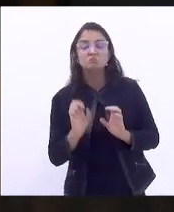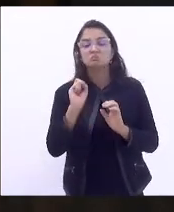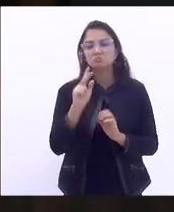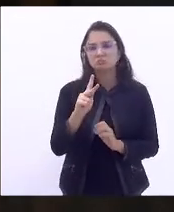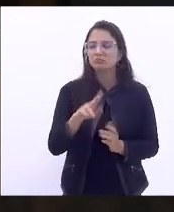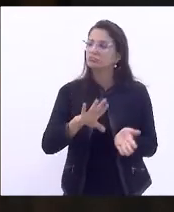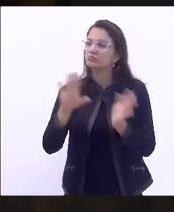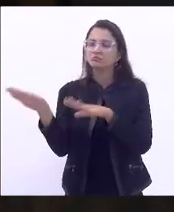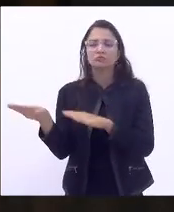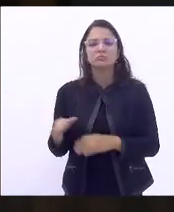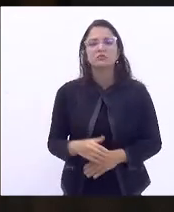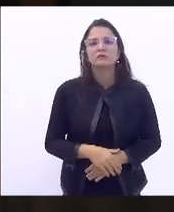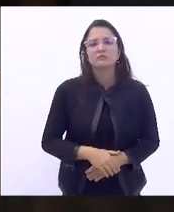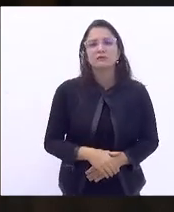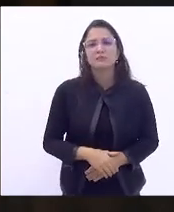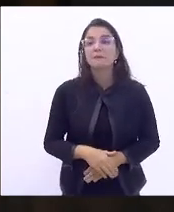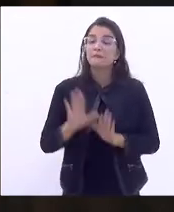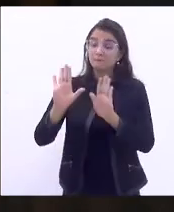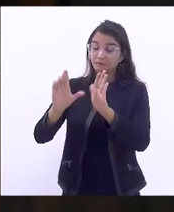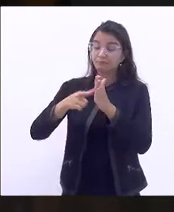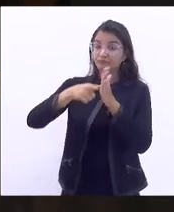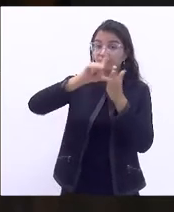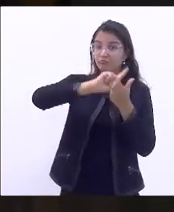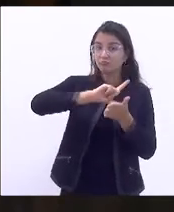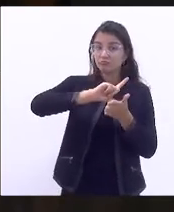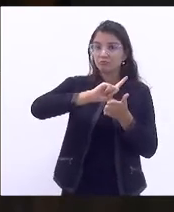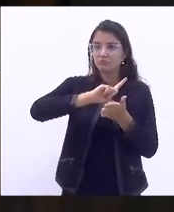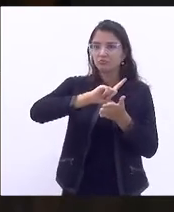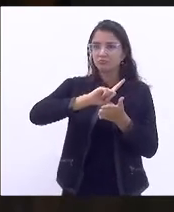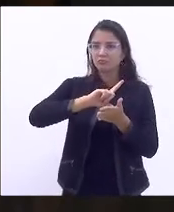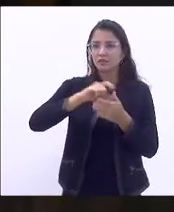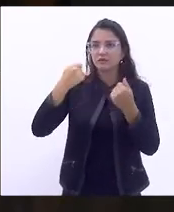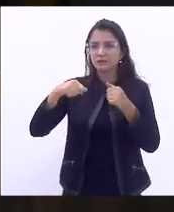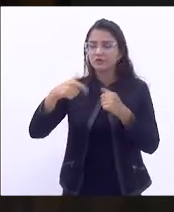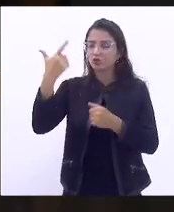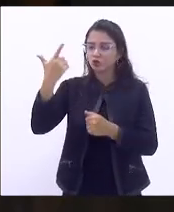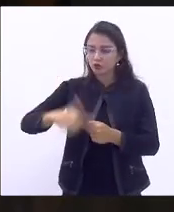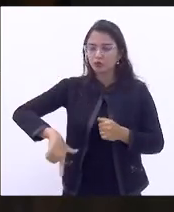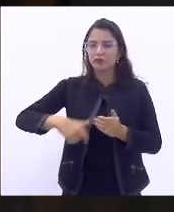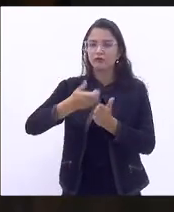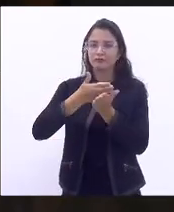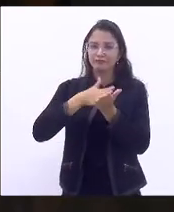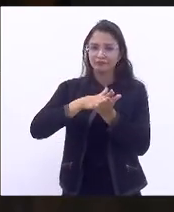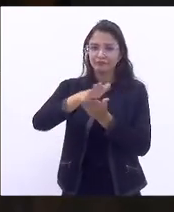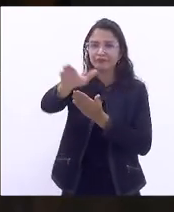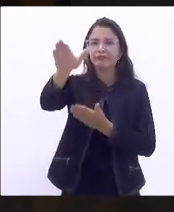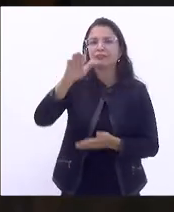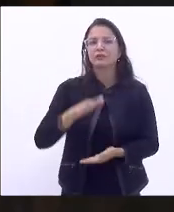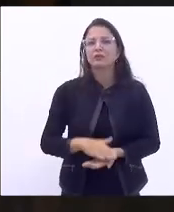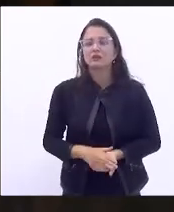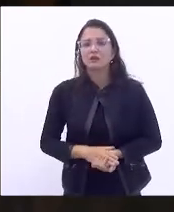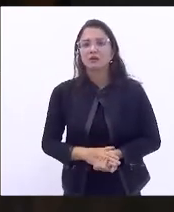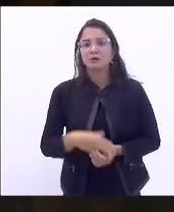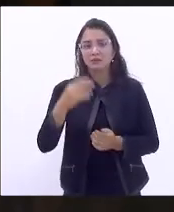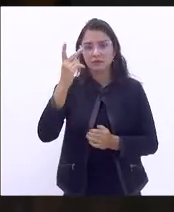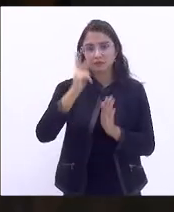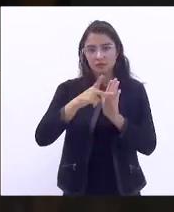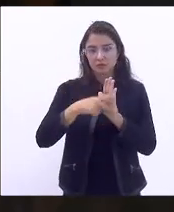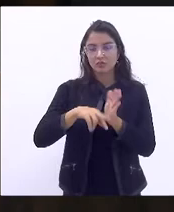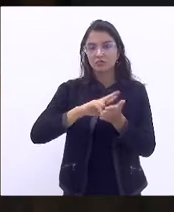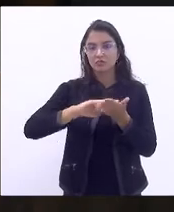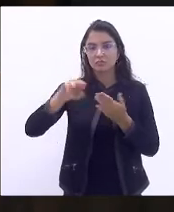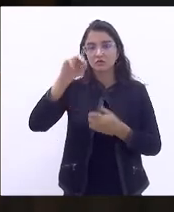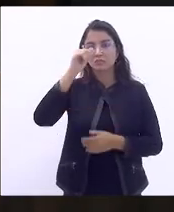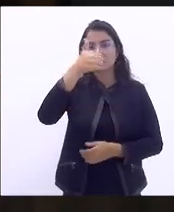promulgação, mas antes é a republicação. Projeto de resolução 1099, de 22, de autoria da deputada